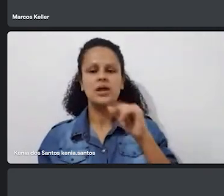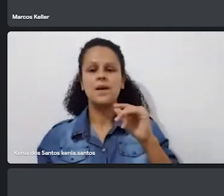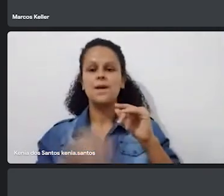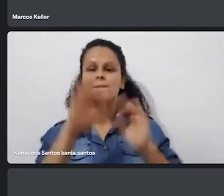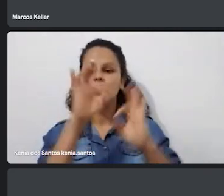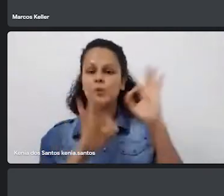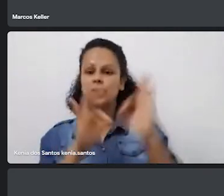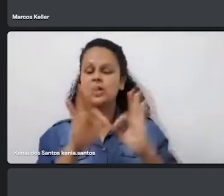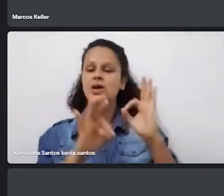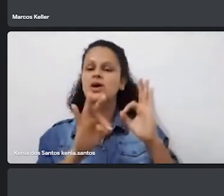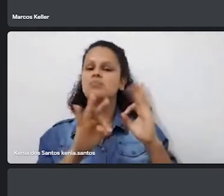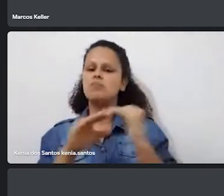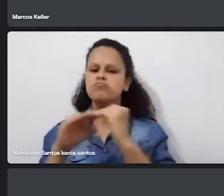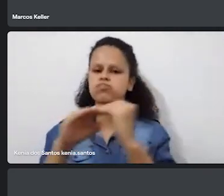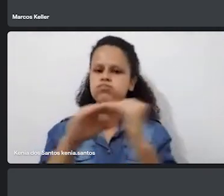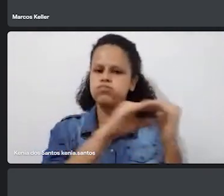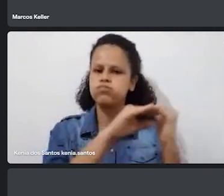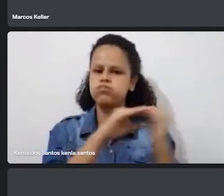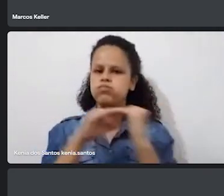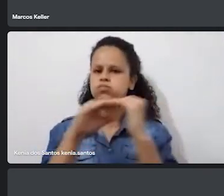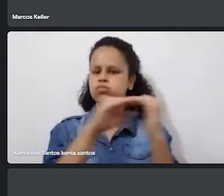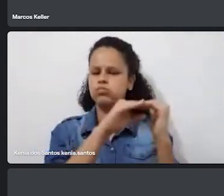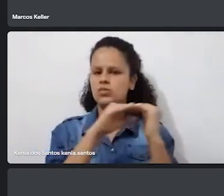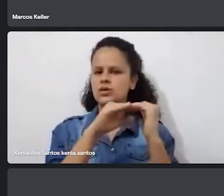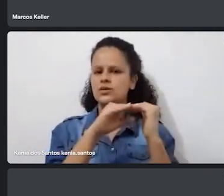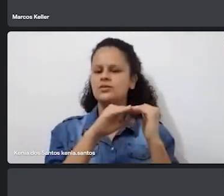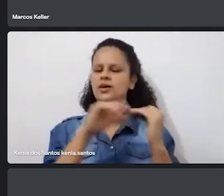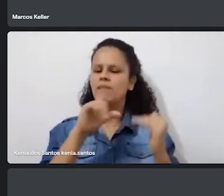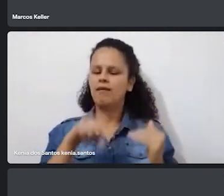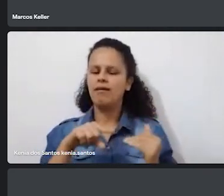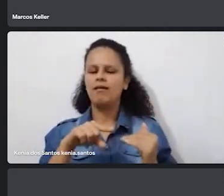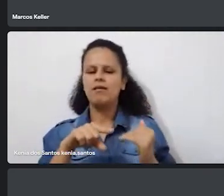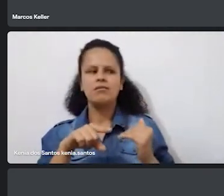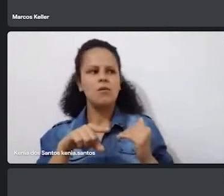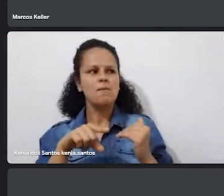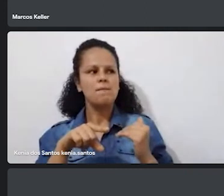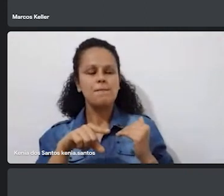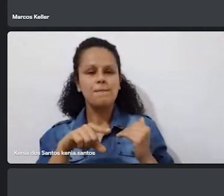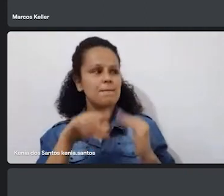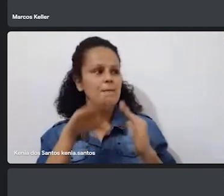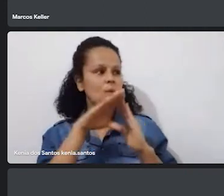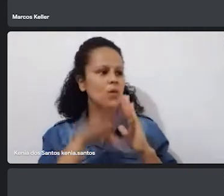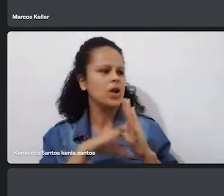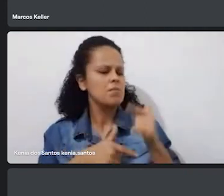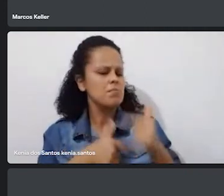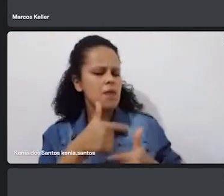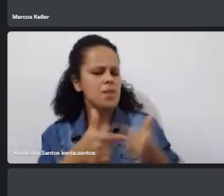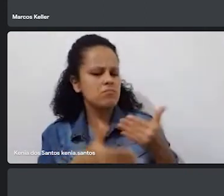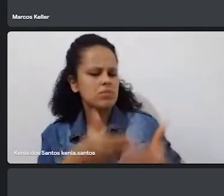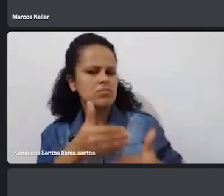É o procedimento de execução de uma atividade.